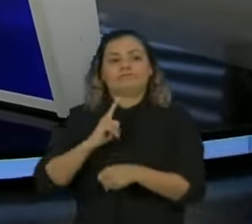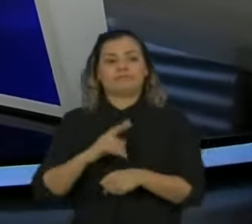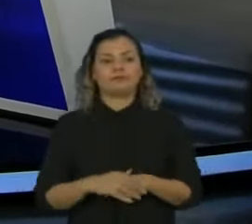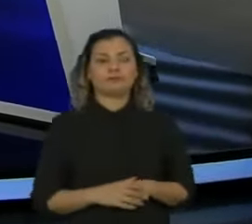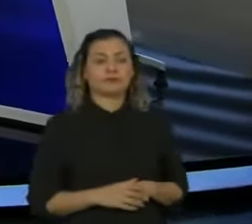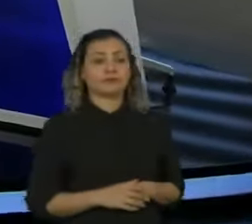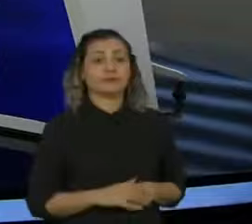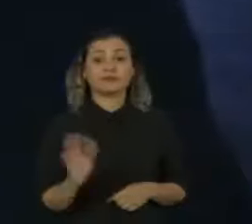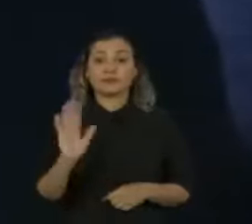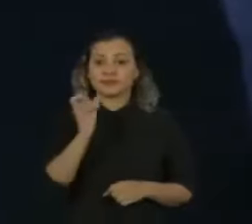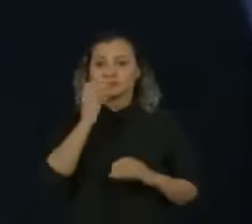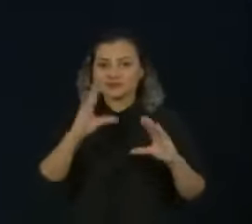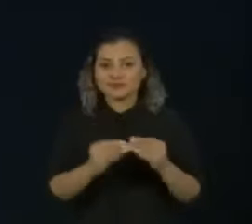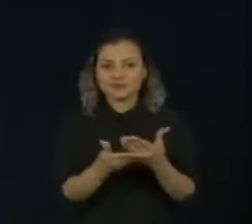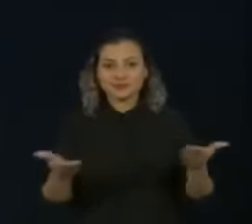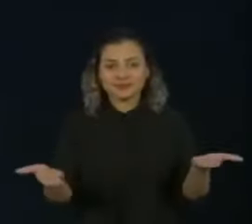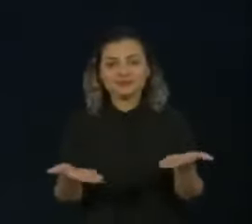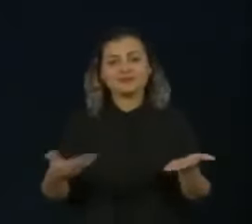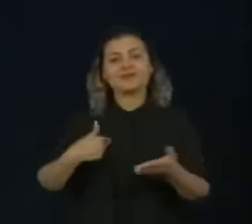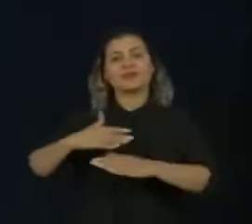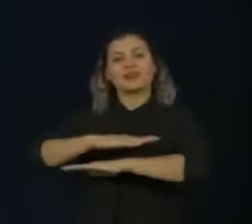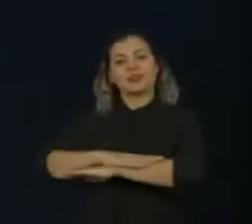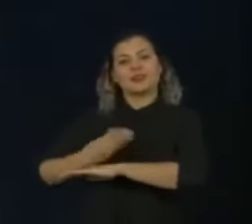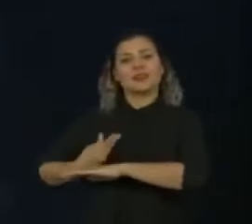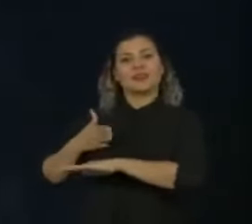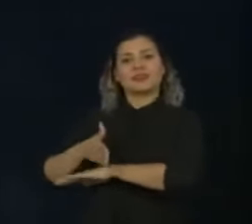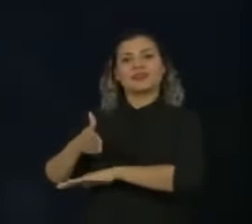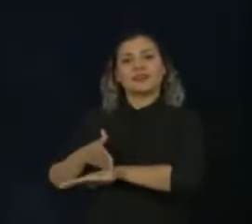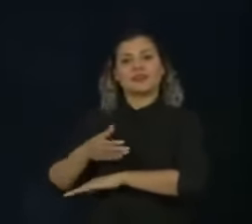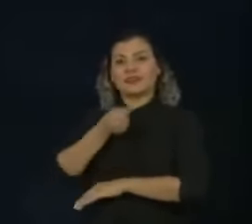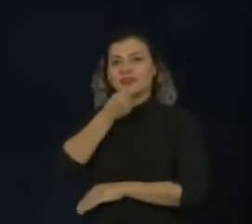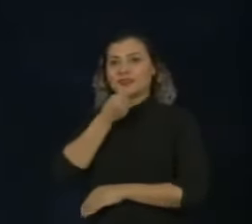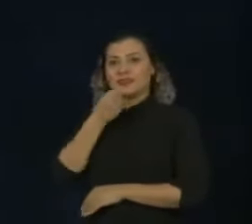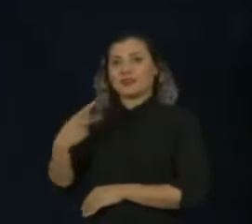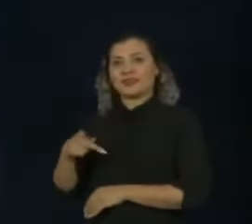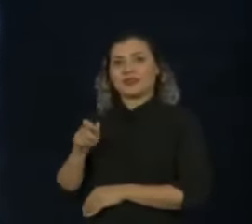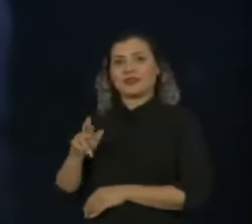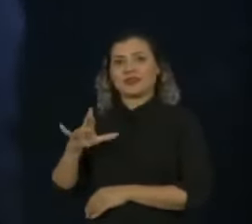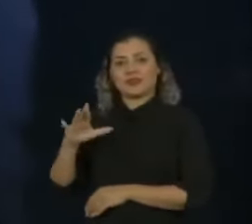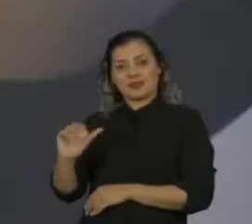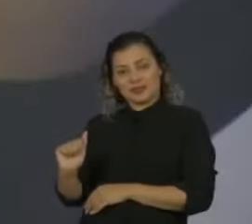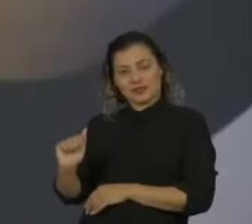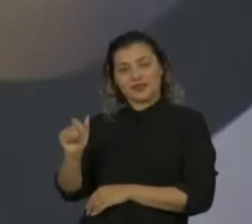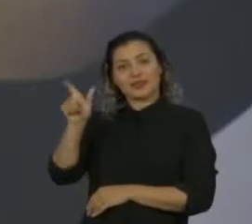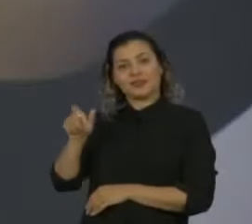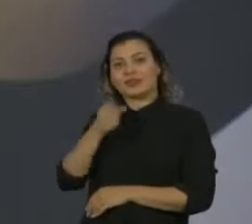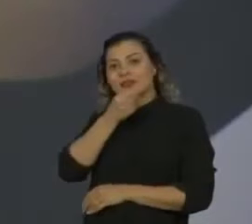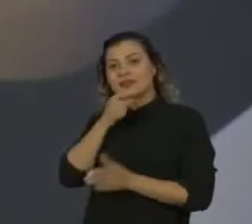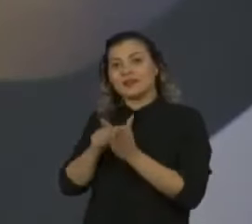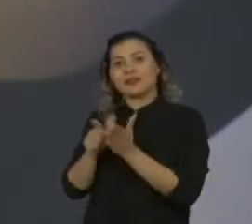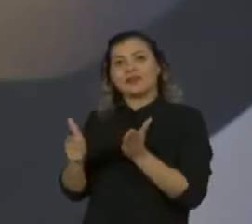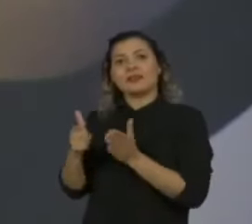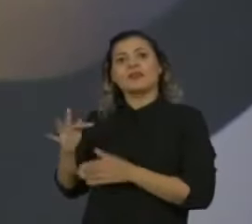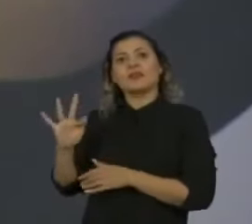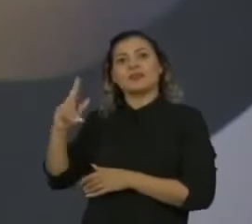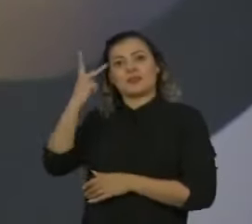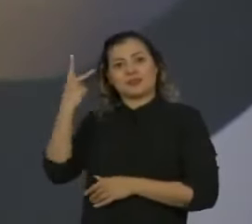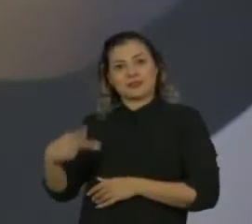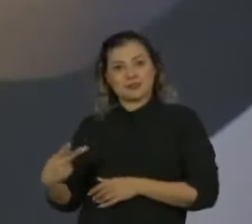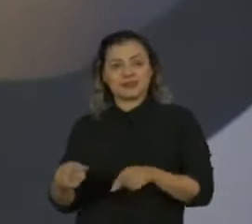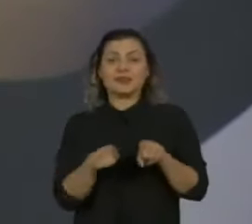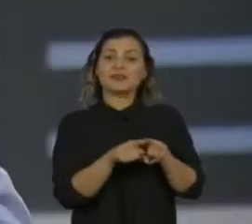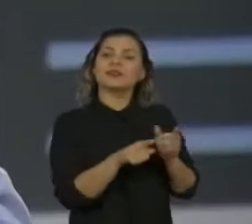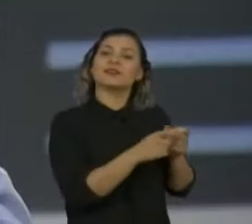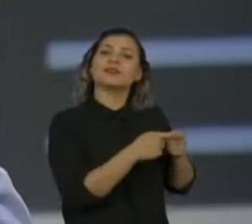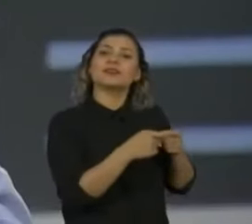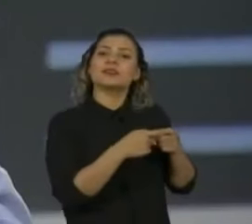Olá, boa noite. E hoje na bancada temos a presença da jornalista Patrícia Campos Melo, colunista do jornal Folha de São Paulo, e